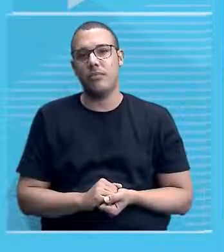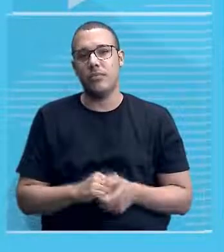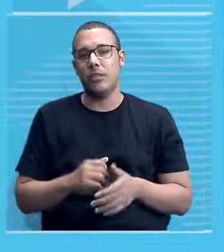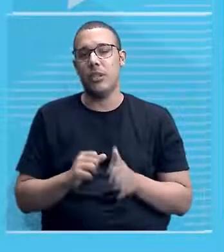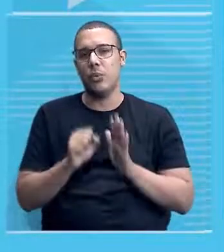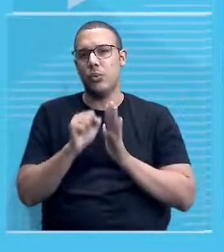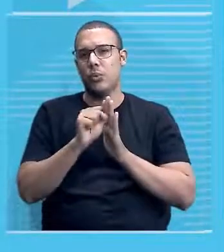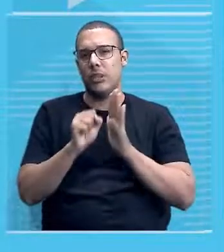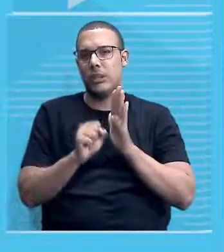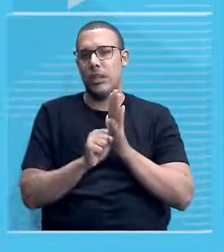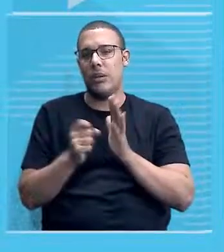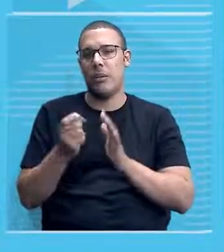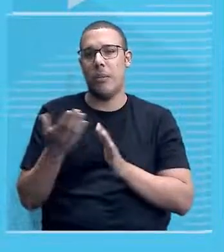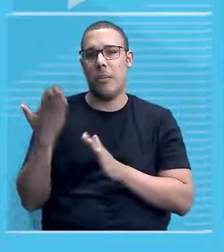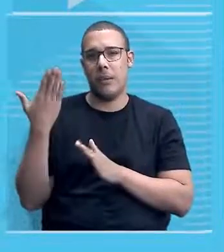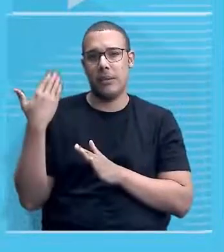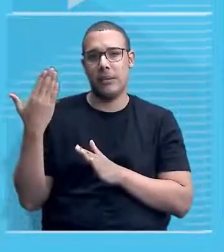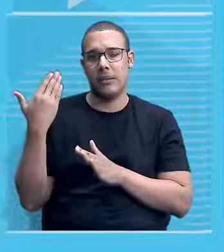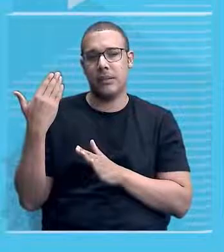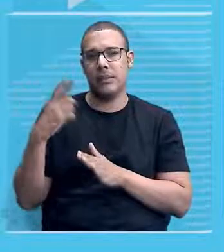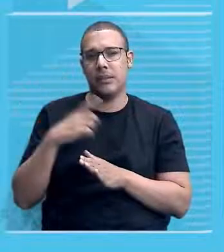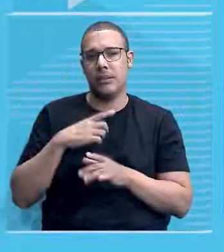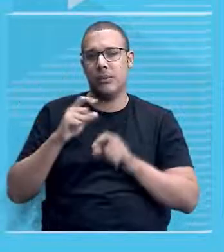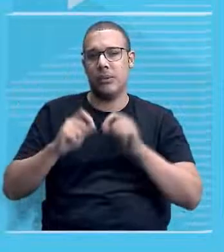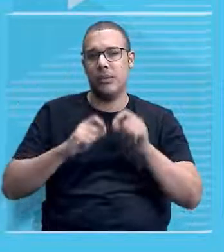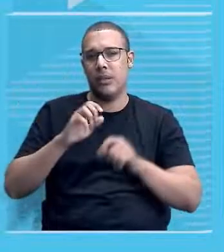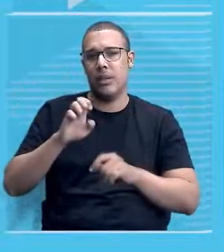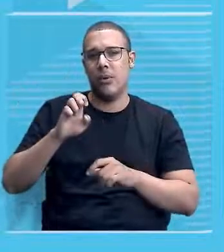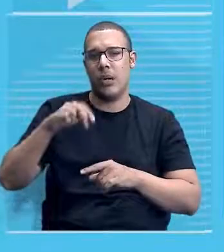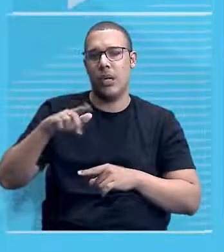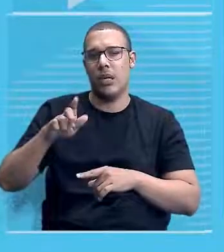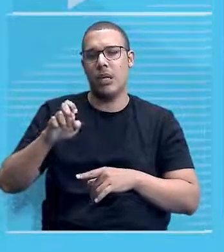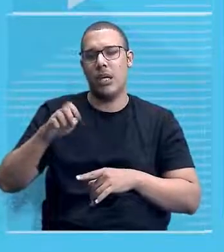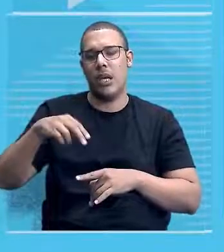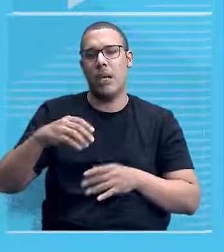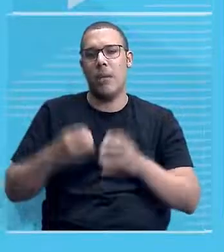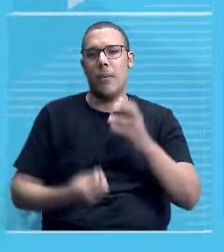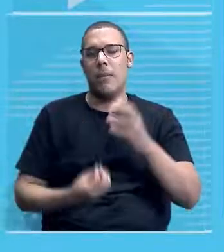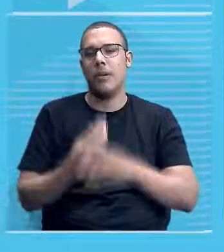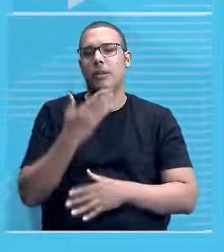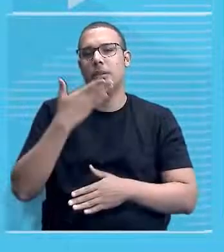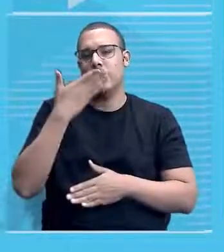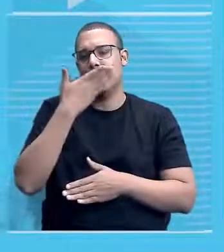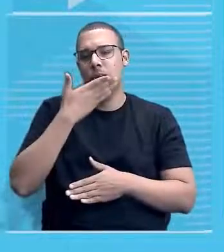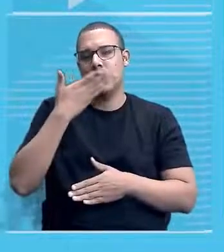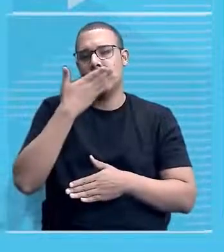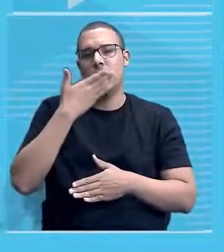anterior a questão dos Engenhos na produção do açúcar